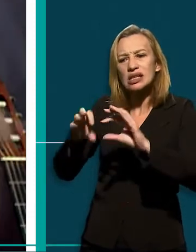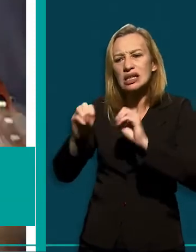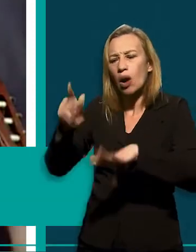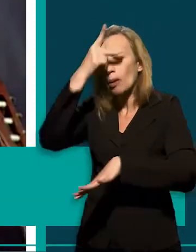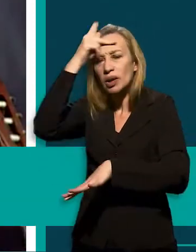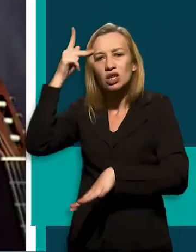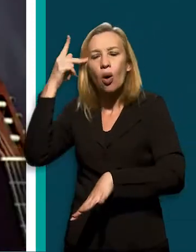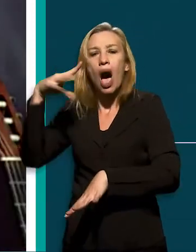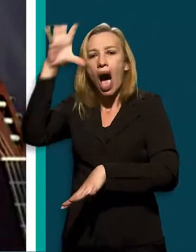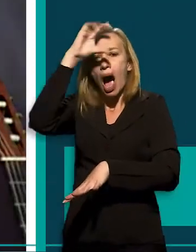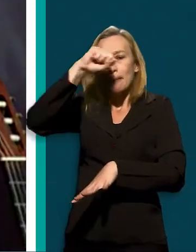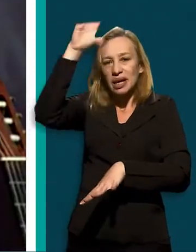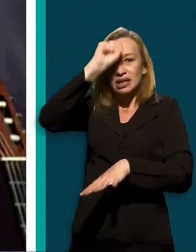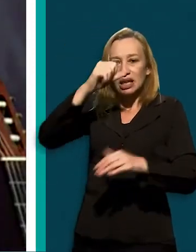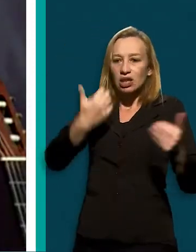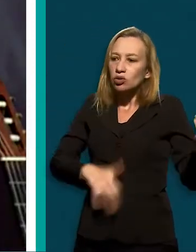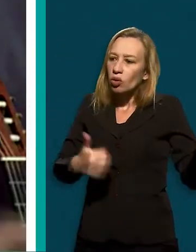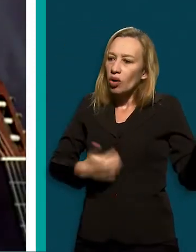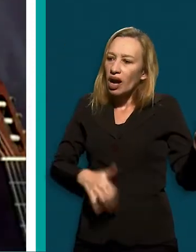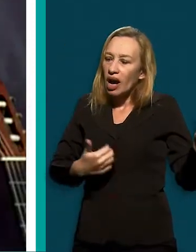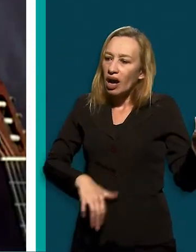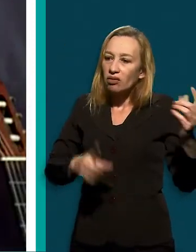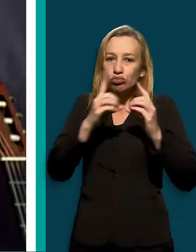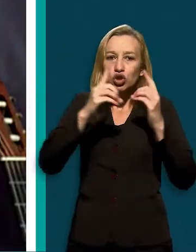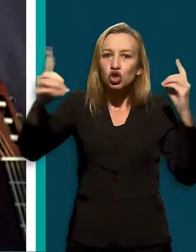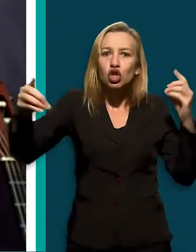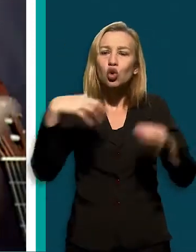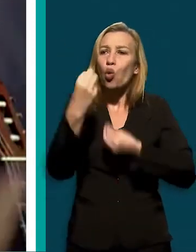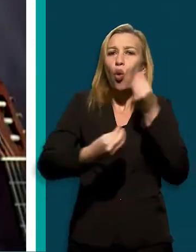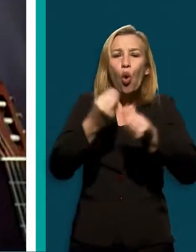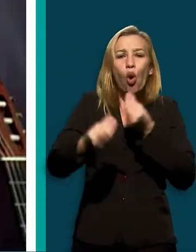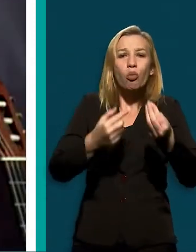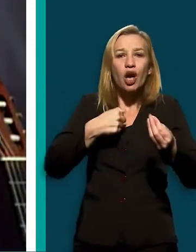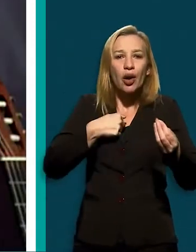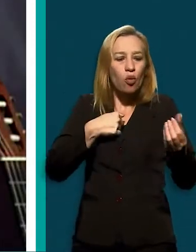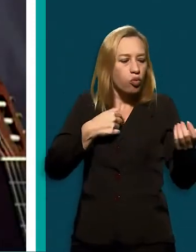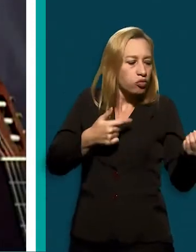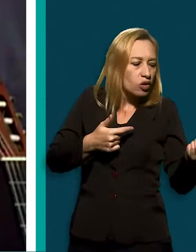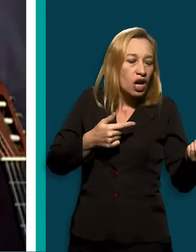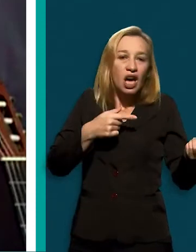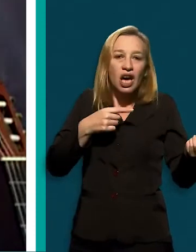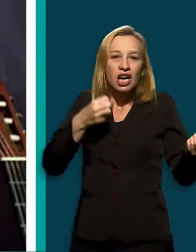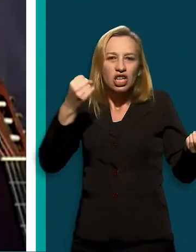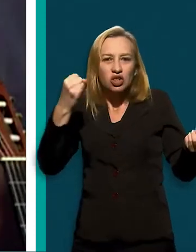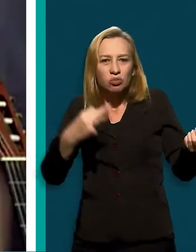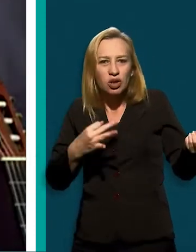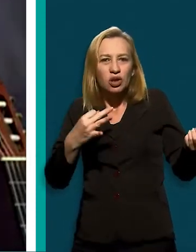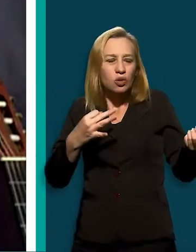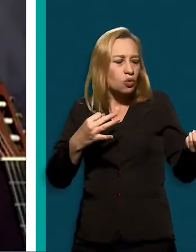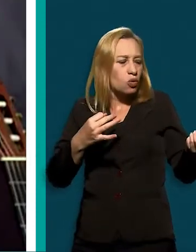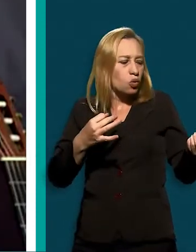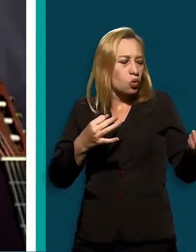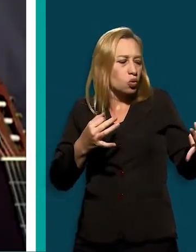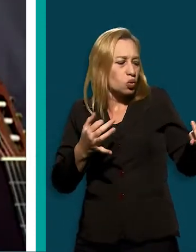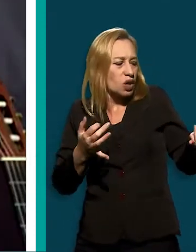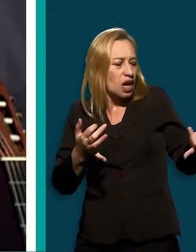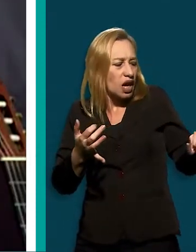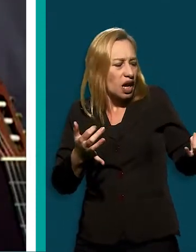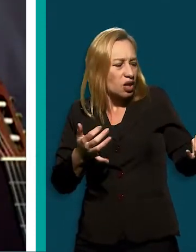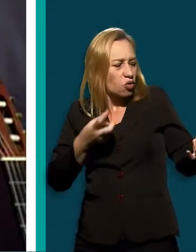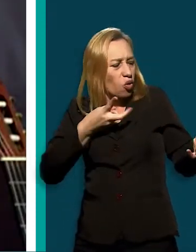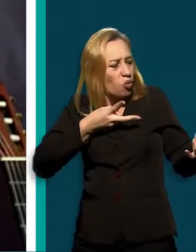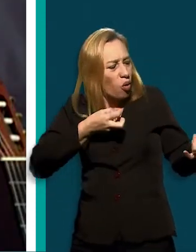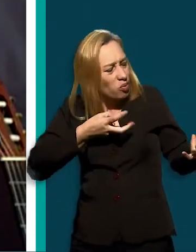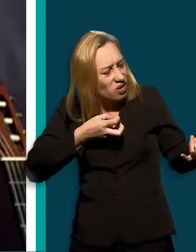alguém aprender a tocar violão distante, né? Como é que eu conserto um dedo? Como é que eu organizo a mão? Como é que